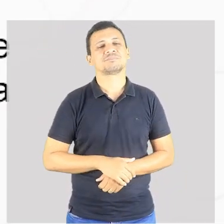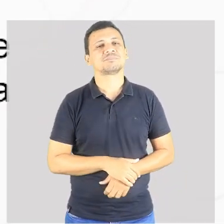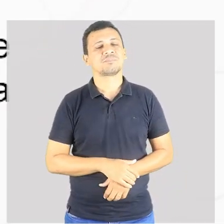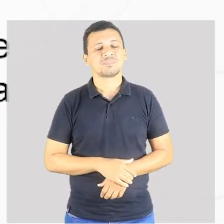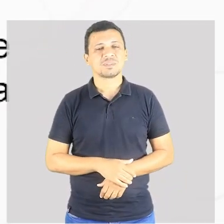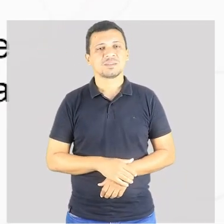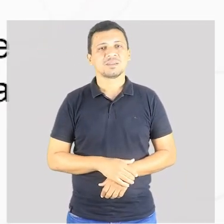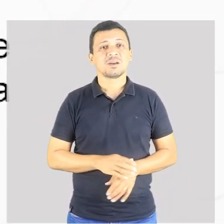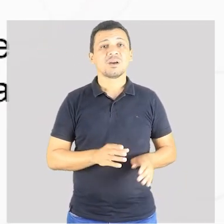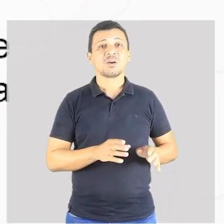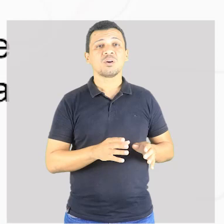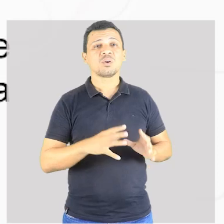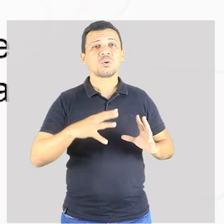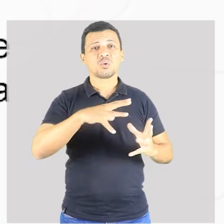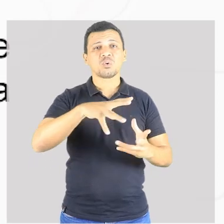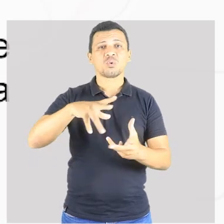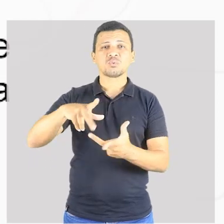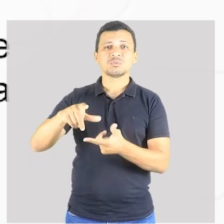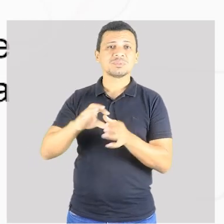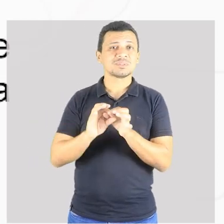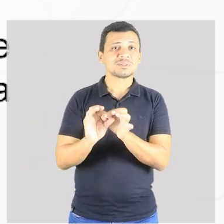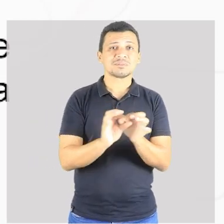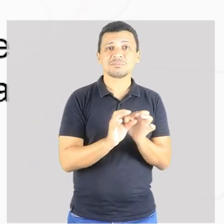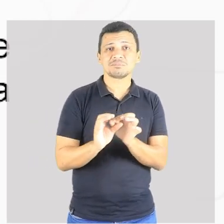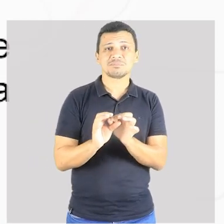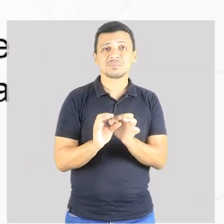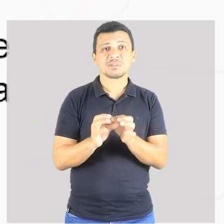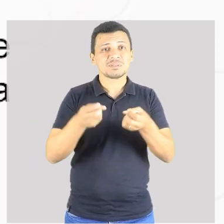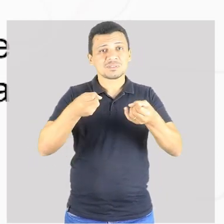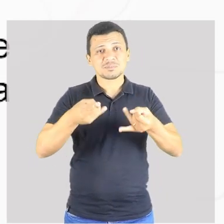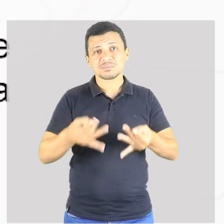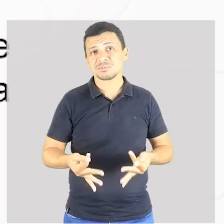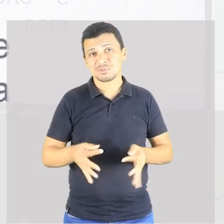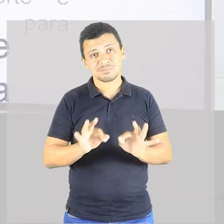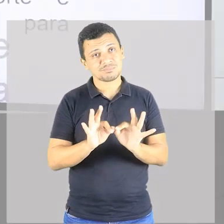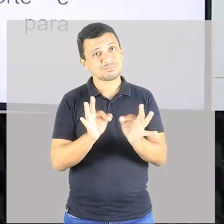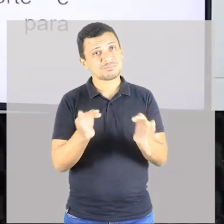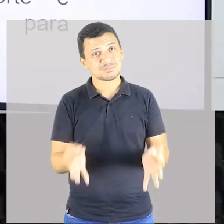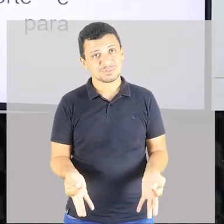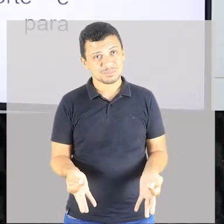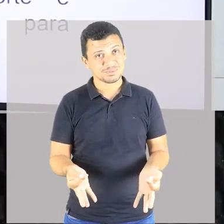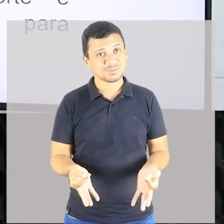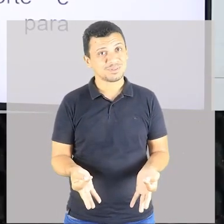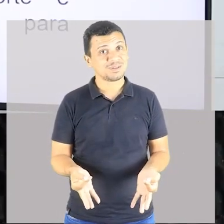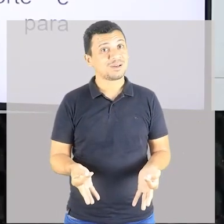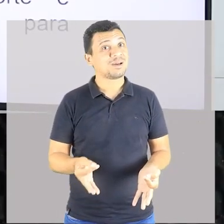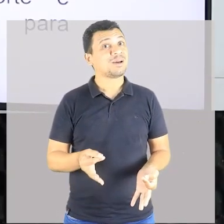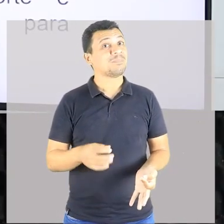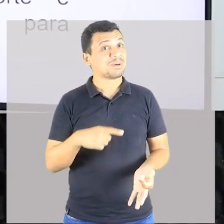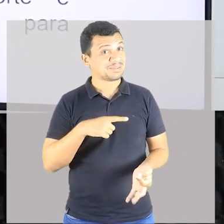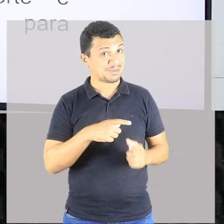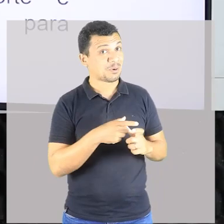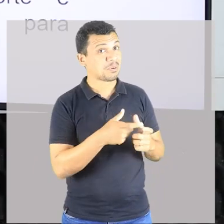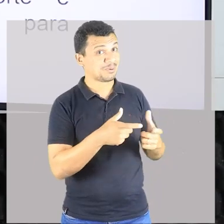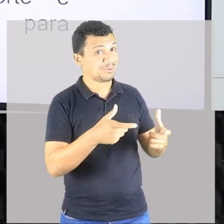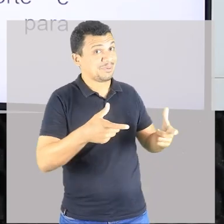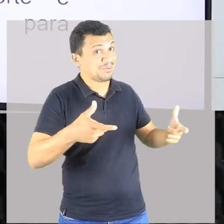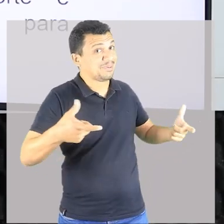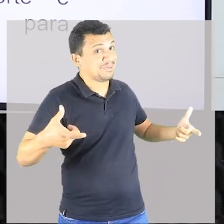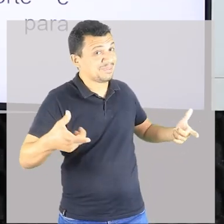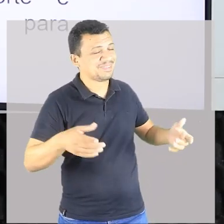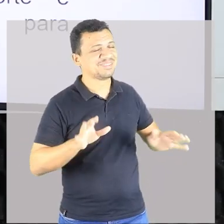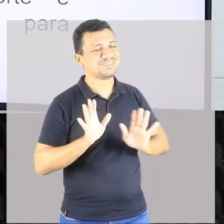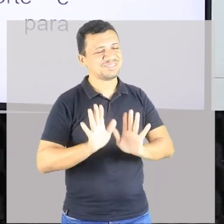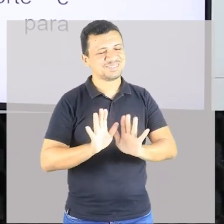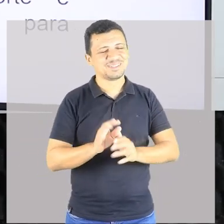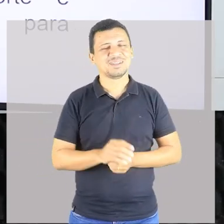Basicamente falando, a globalização é um processo muito simples de se definir, tá? De definir, mas a abrangência é imensa. A